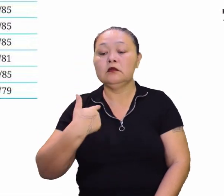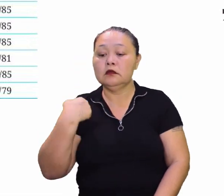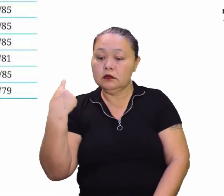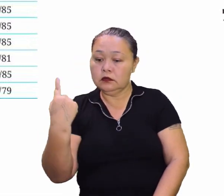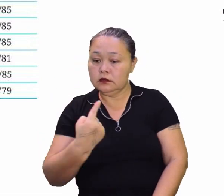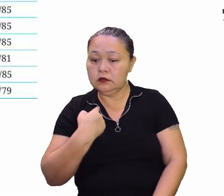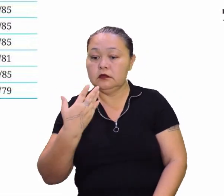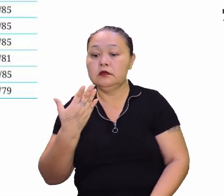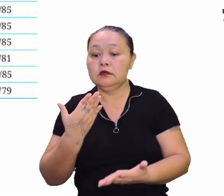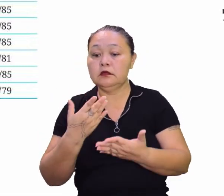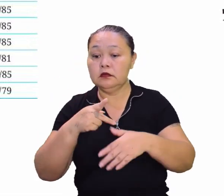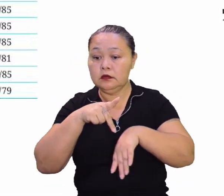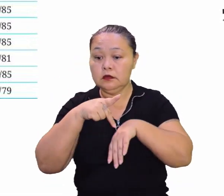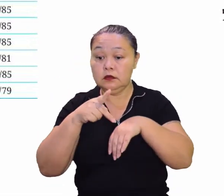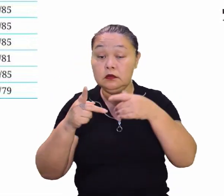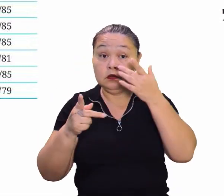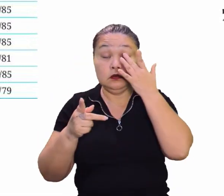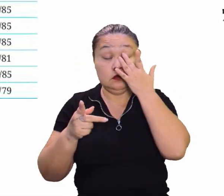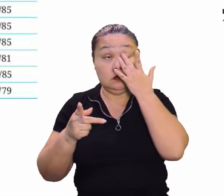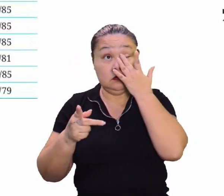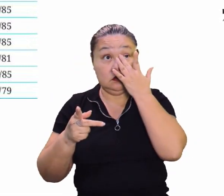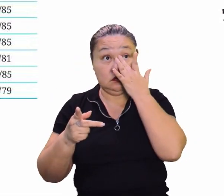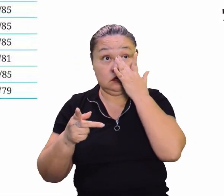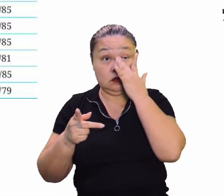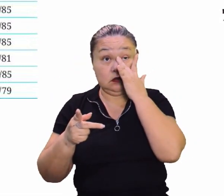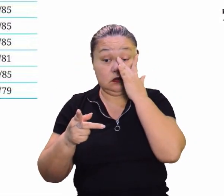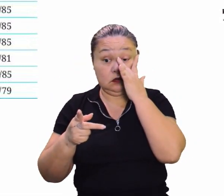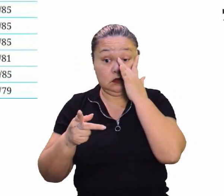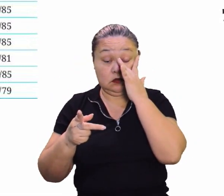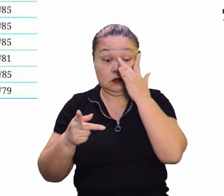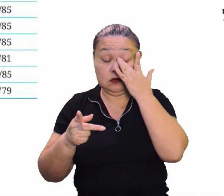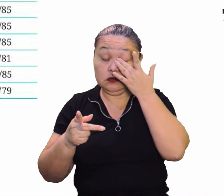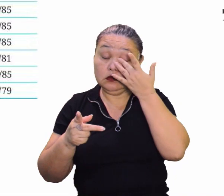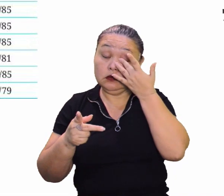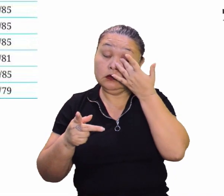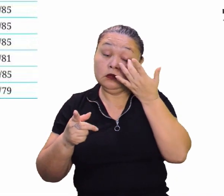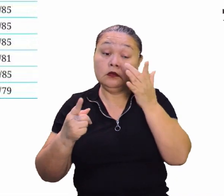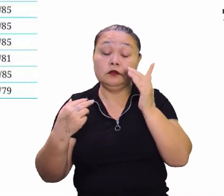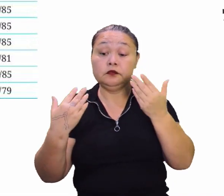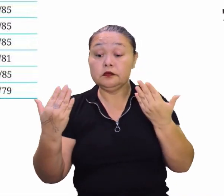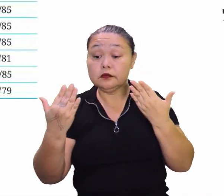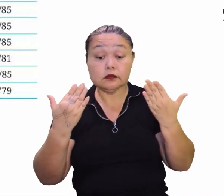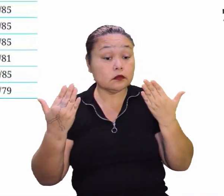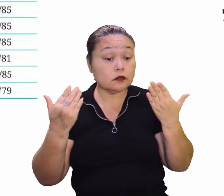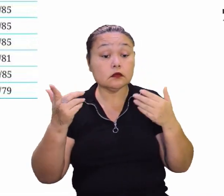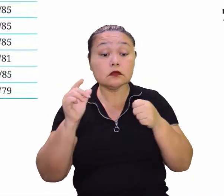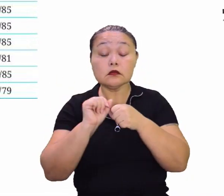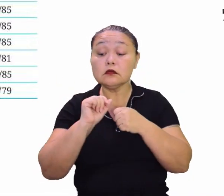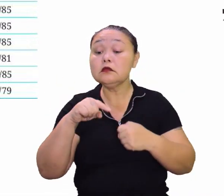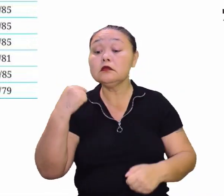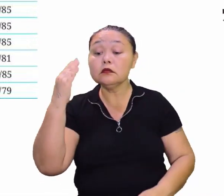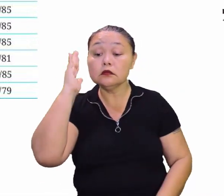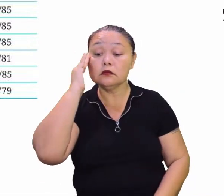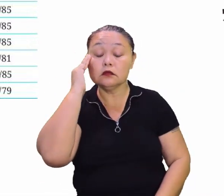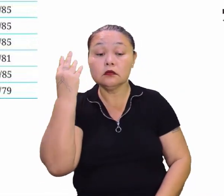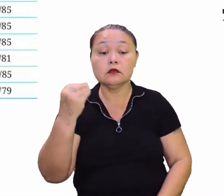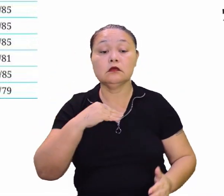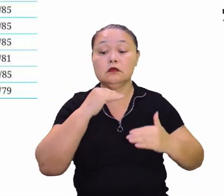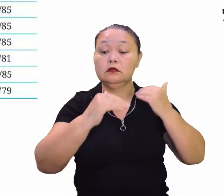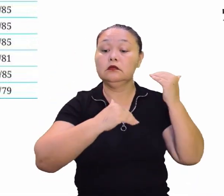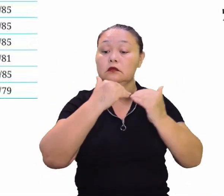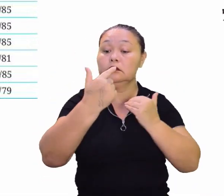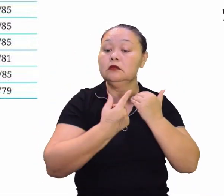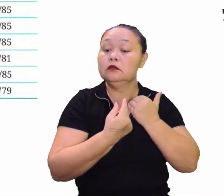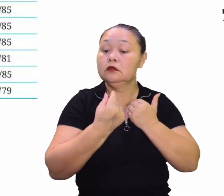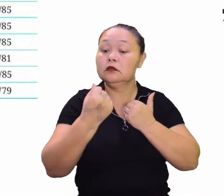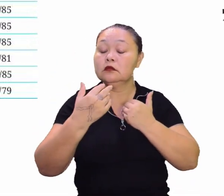país, que a gente colocou como uma referência também para a gente entender o desenvolvimento